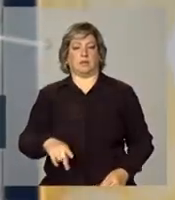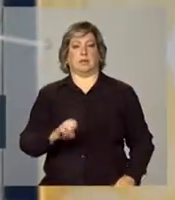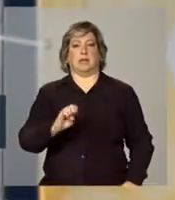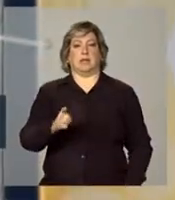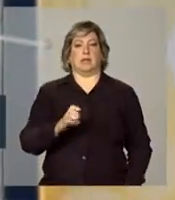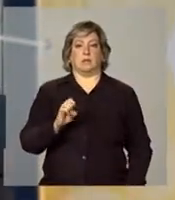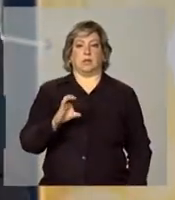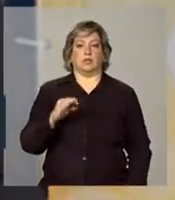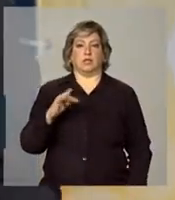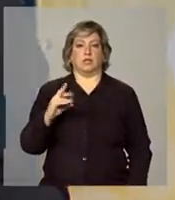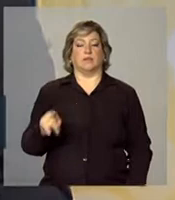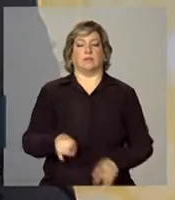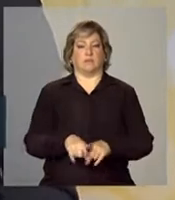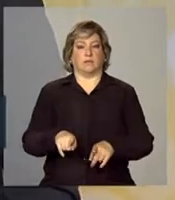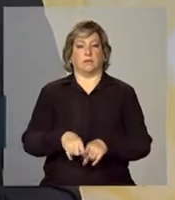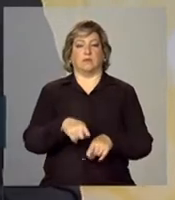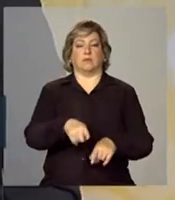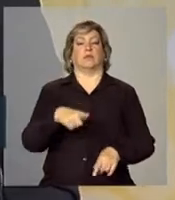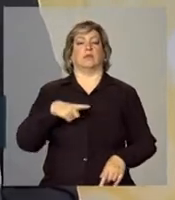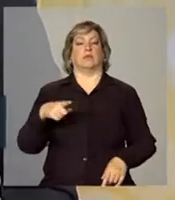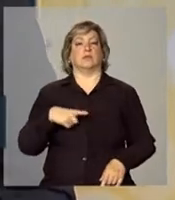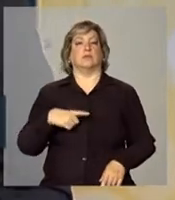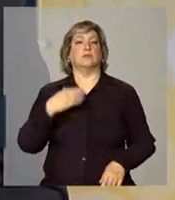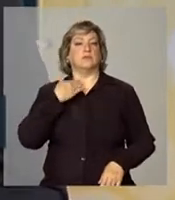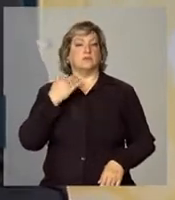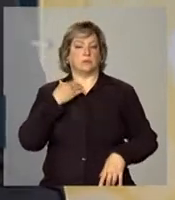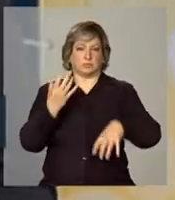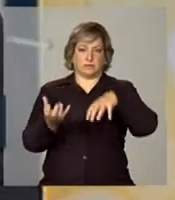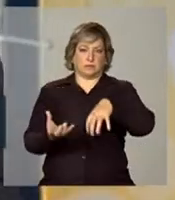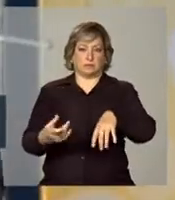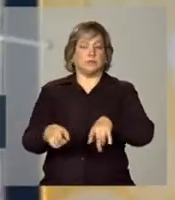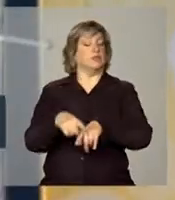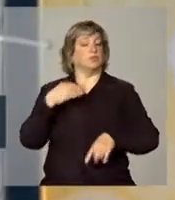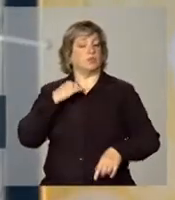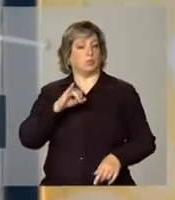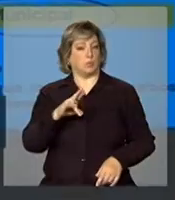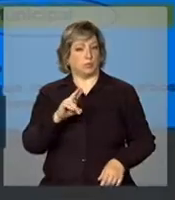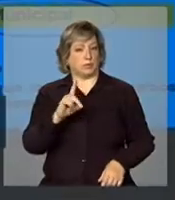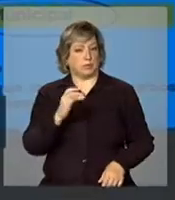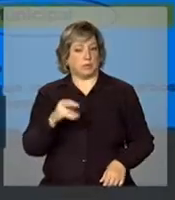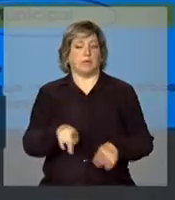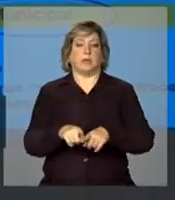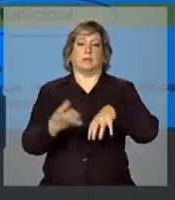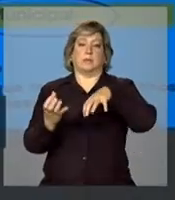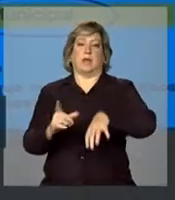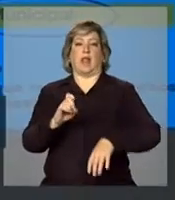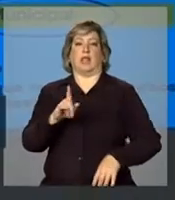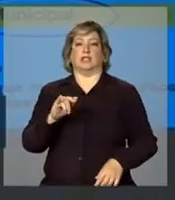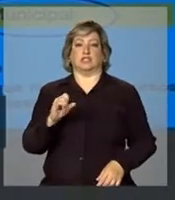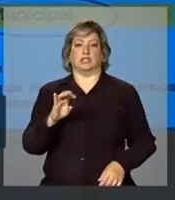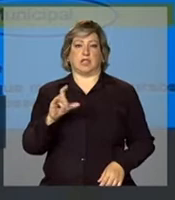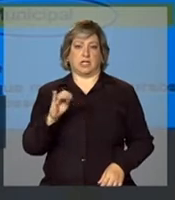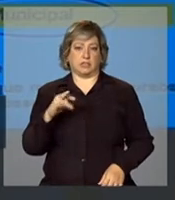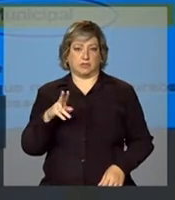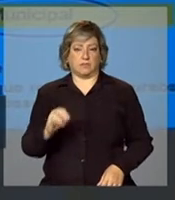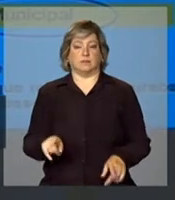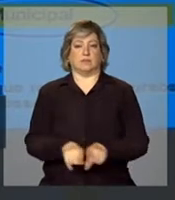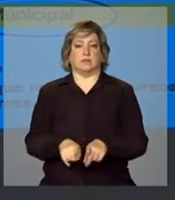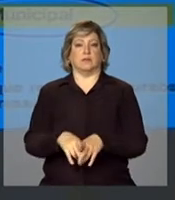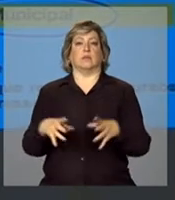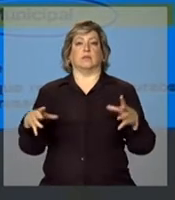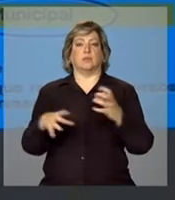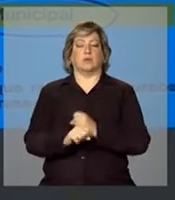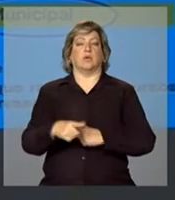e legislativo, as esferas de governo federal, estadual, distrital e municipal, além das cortes de